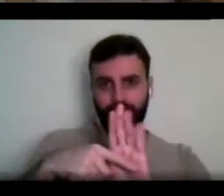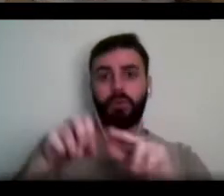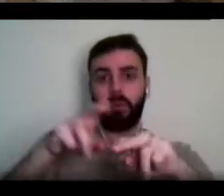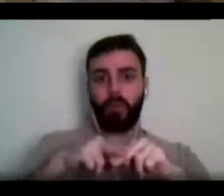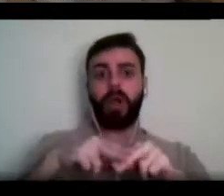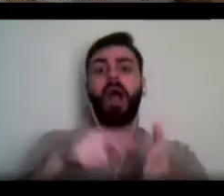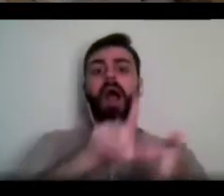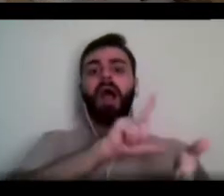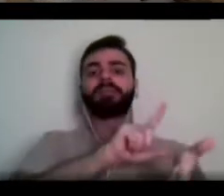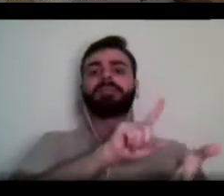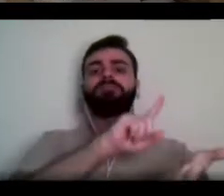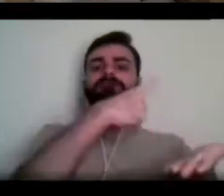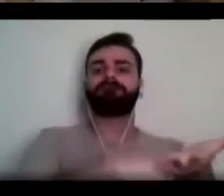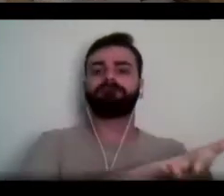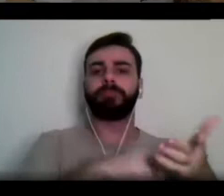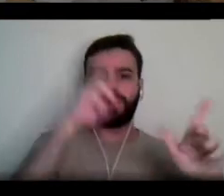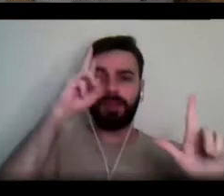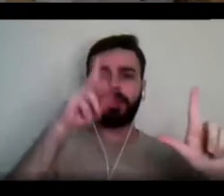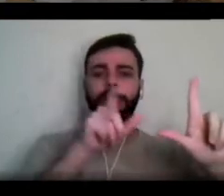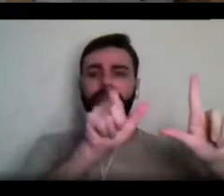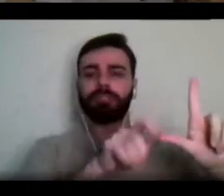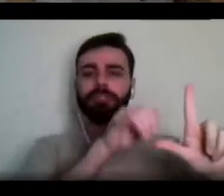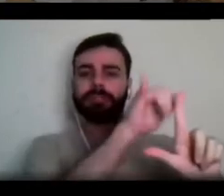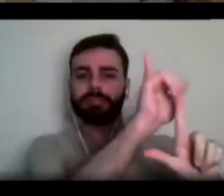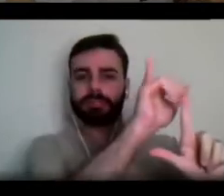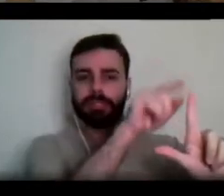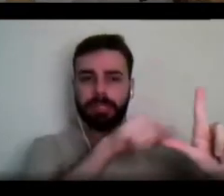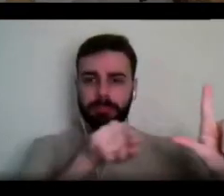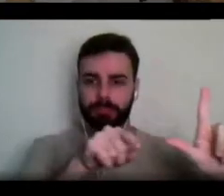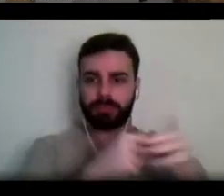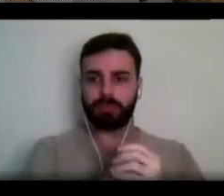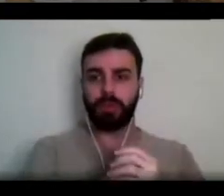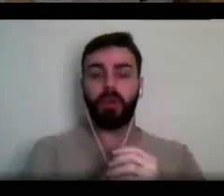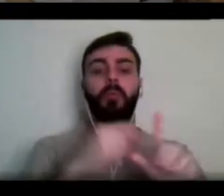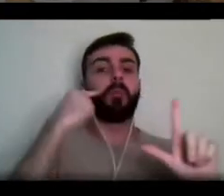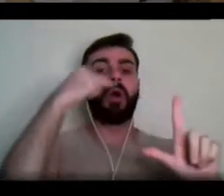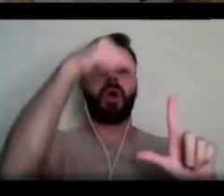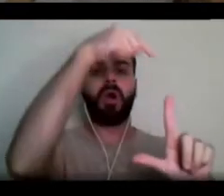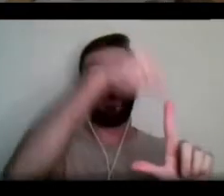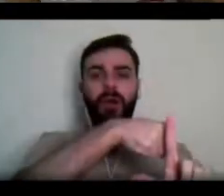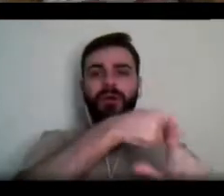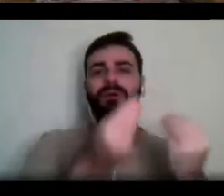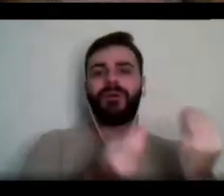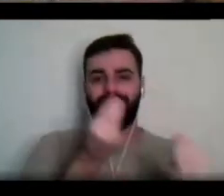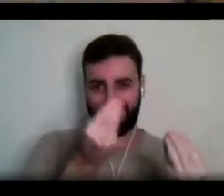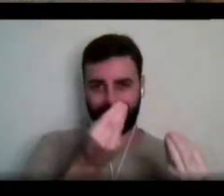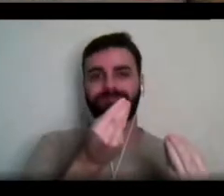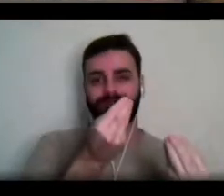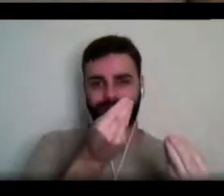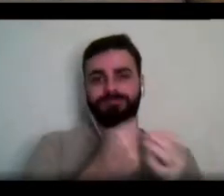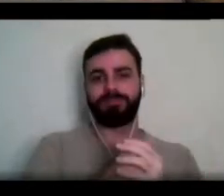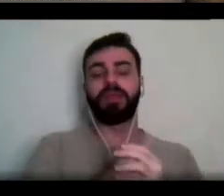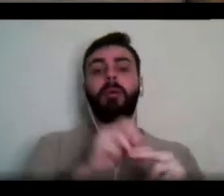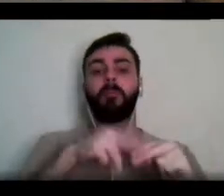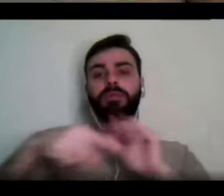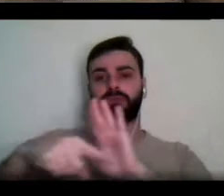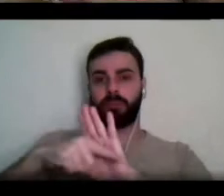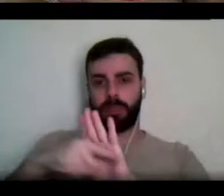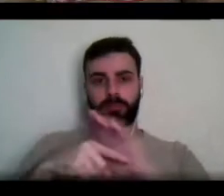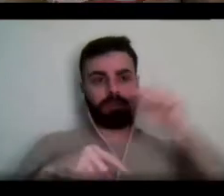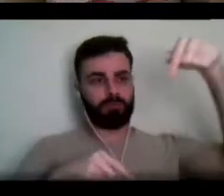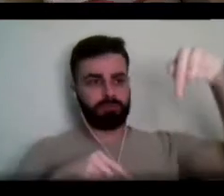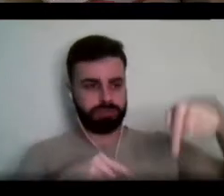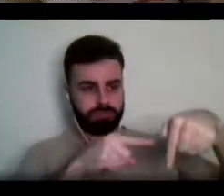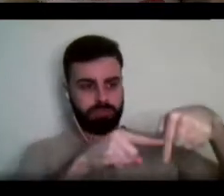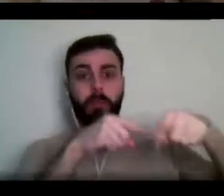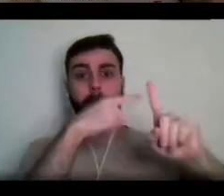tá negativa em relação ao eixo de coordenadas que eu escolhi, né? O meu eixo de coordenadas, ele é de cima para